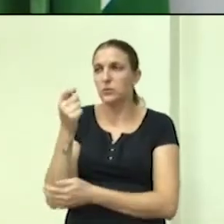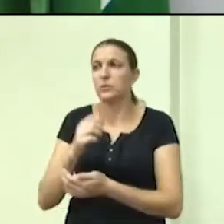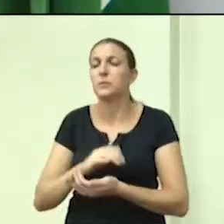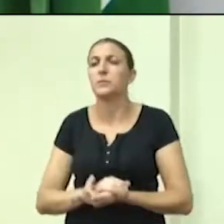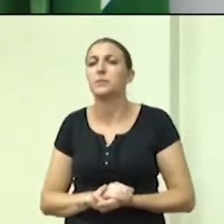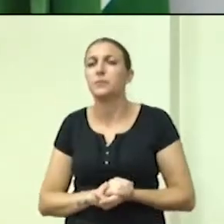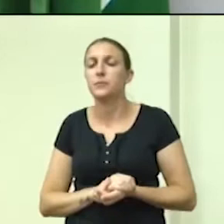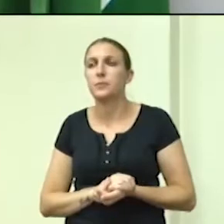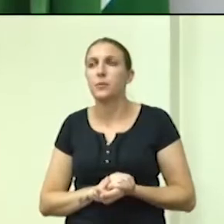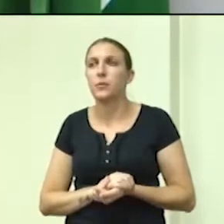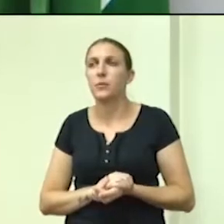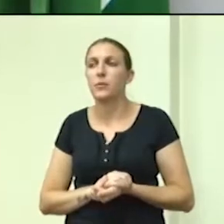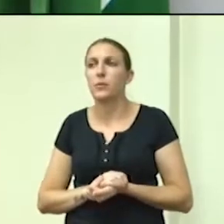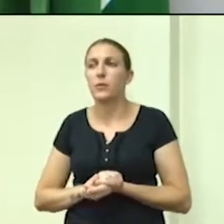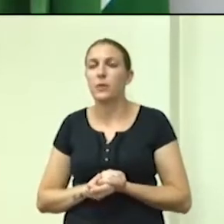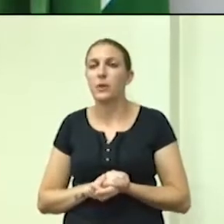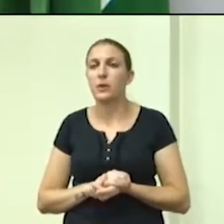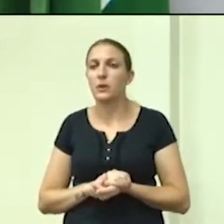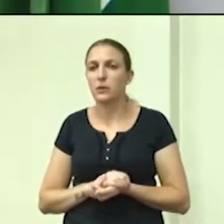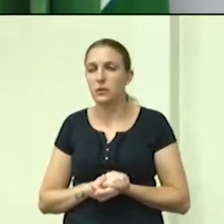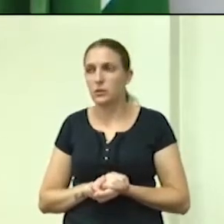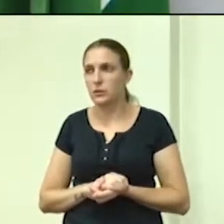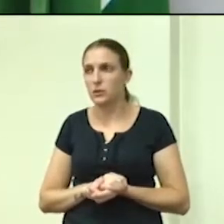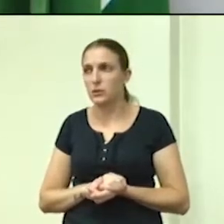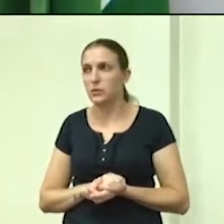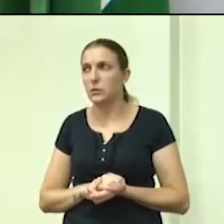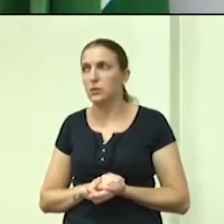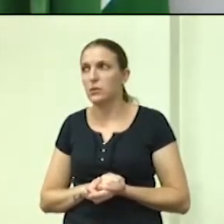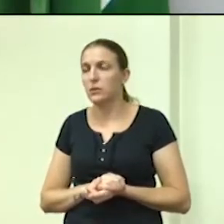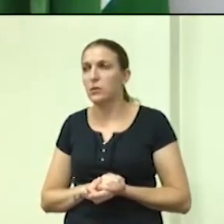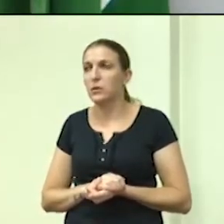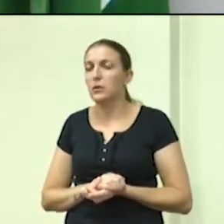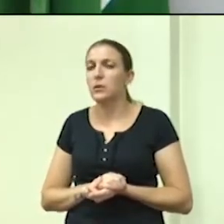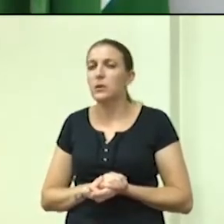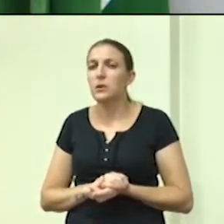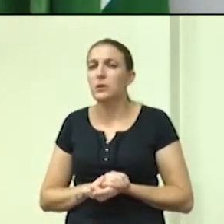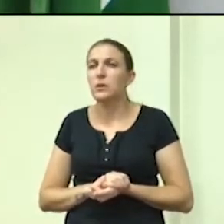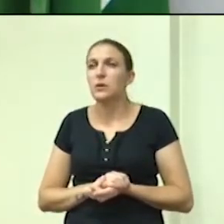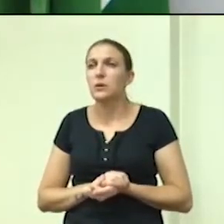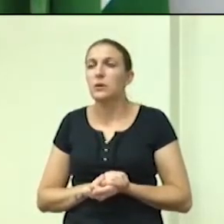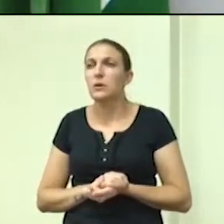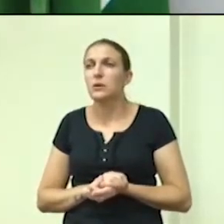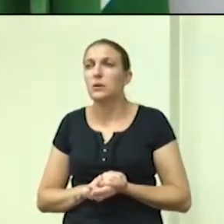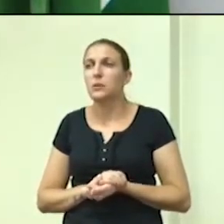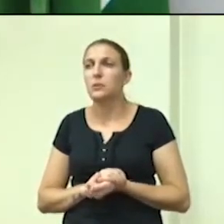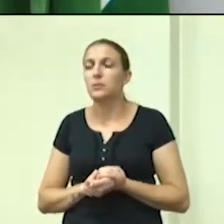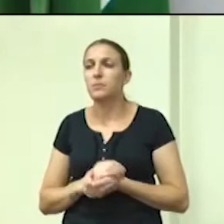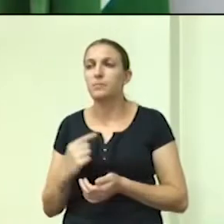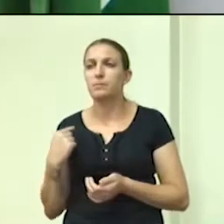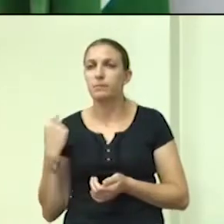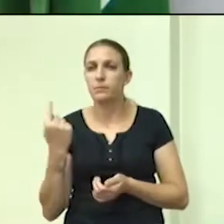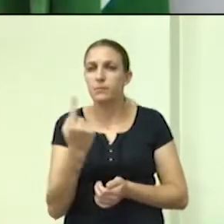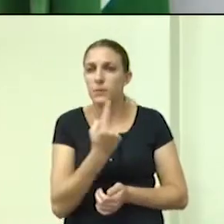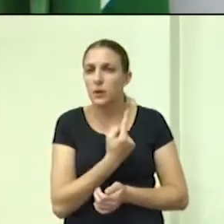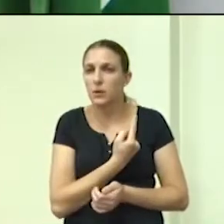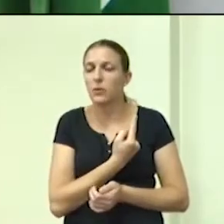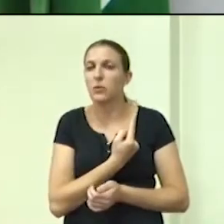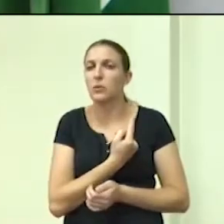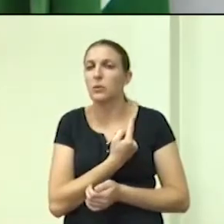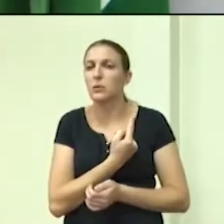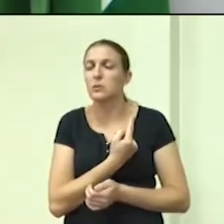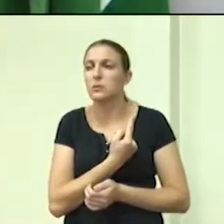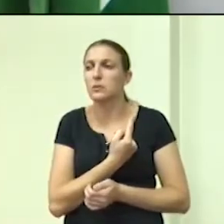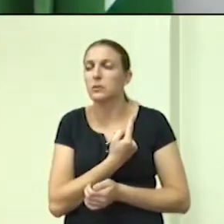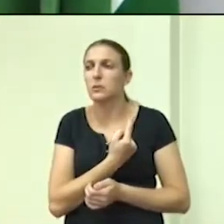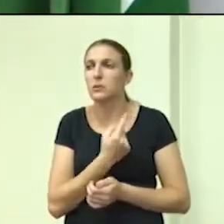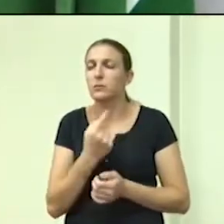dele, automaticamente vai ter que falar na cidade de Erechim. Então, para a gente que pratica